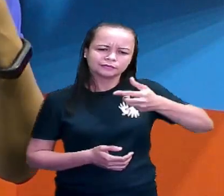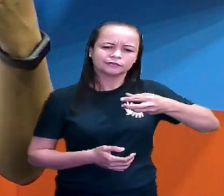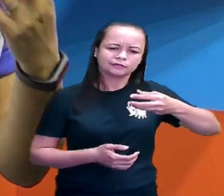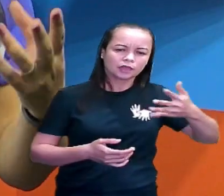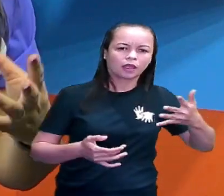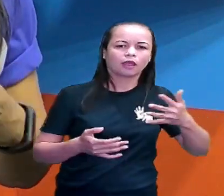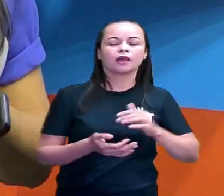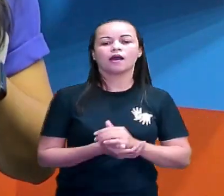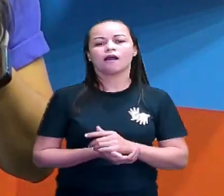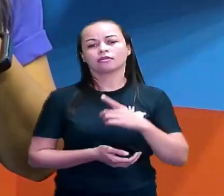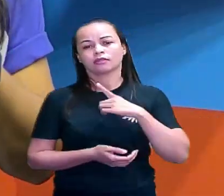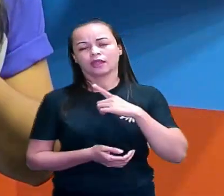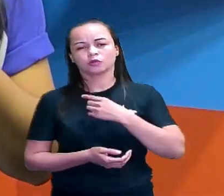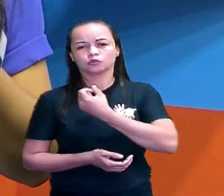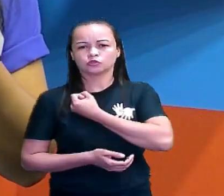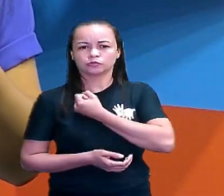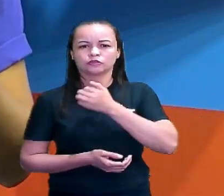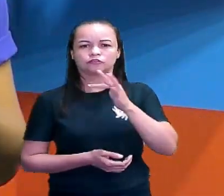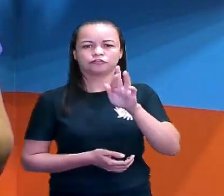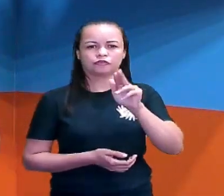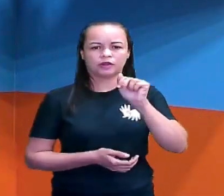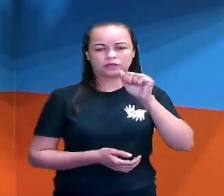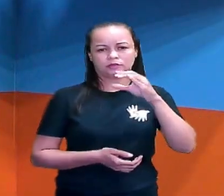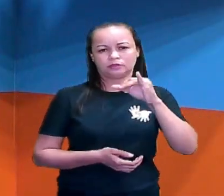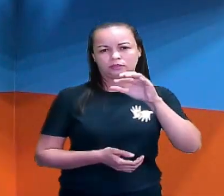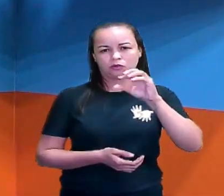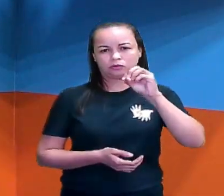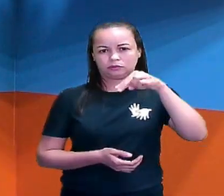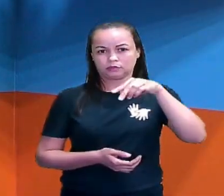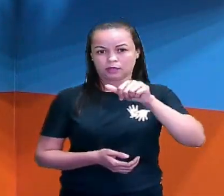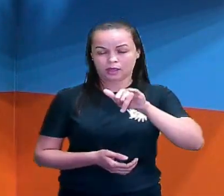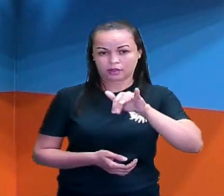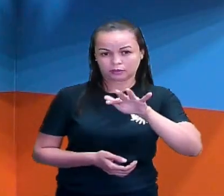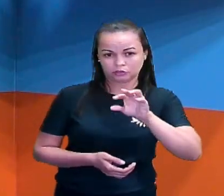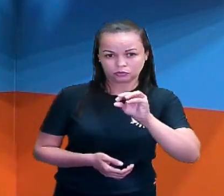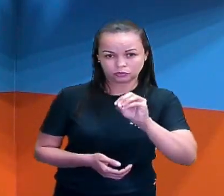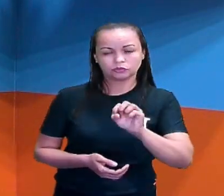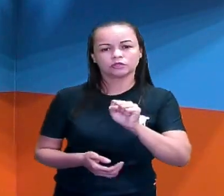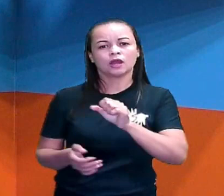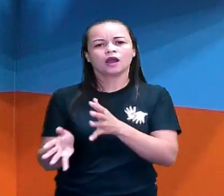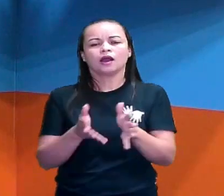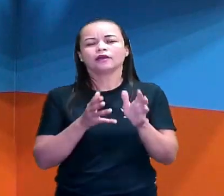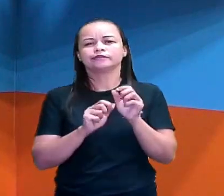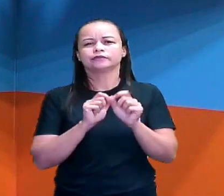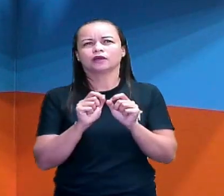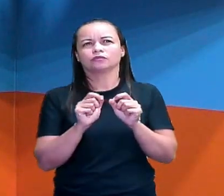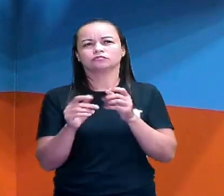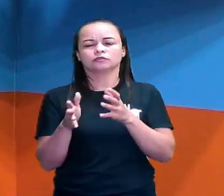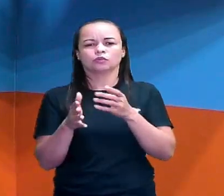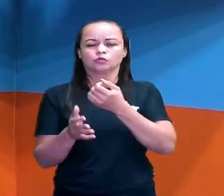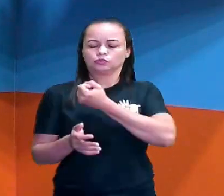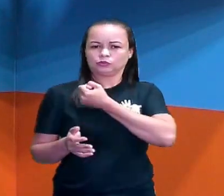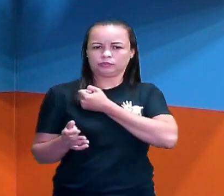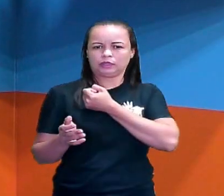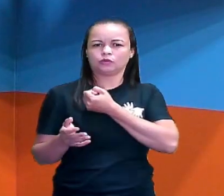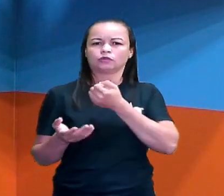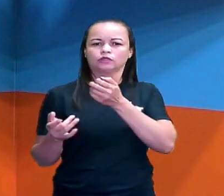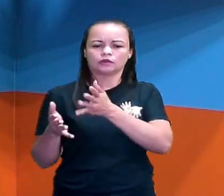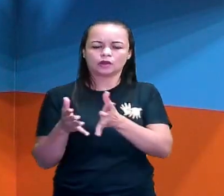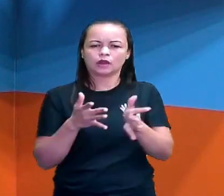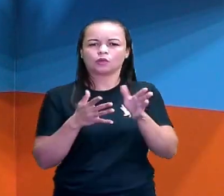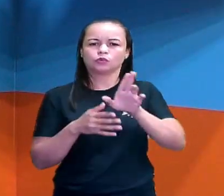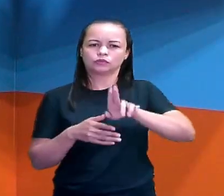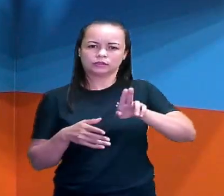os fracionários. Então, os cardinais são os mais comuns, que a gente usa para numerar